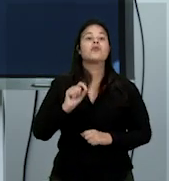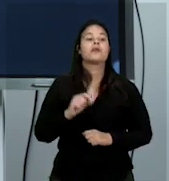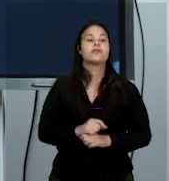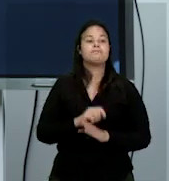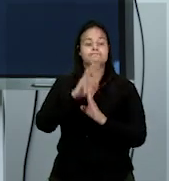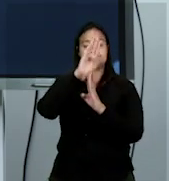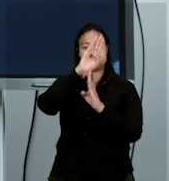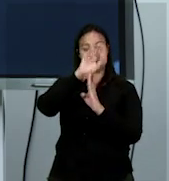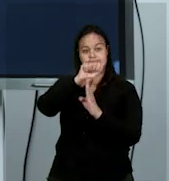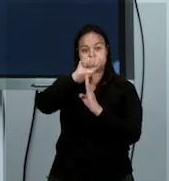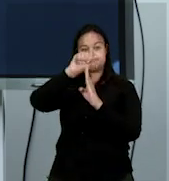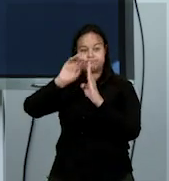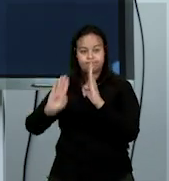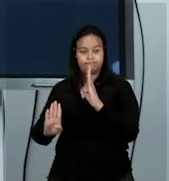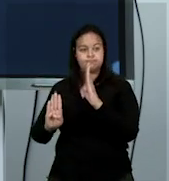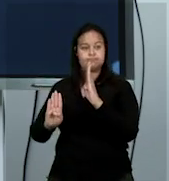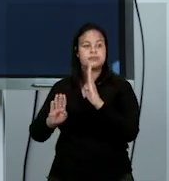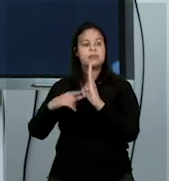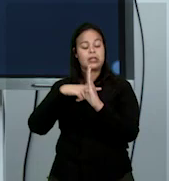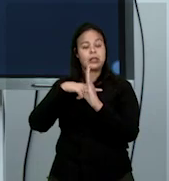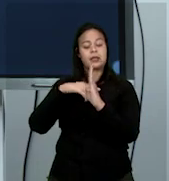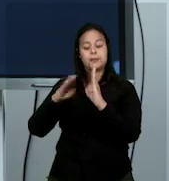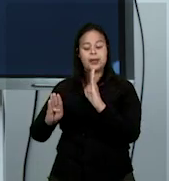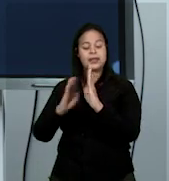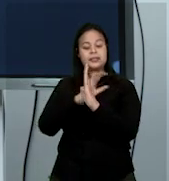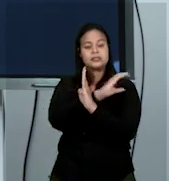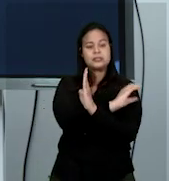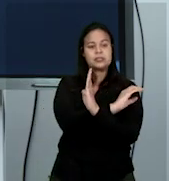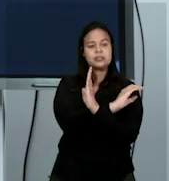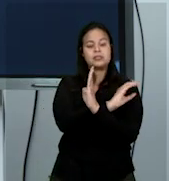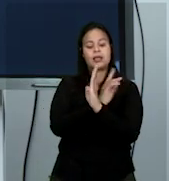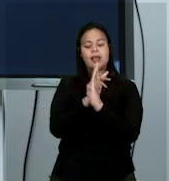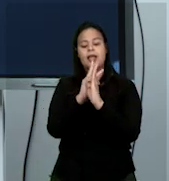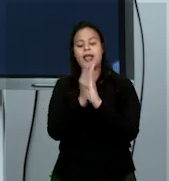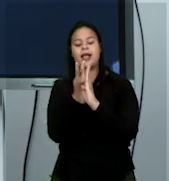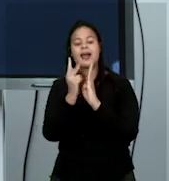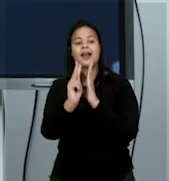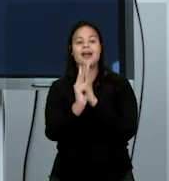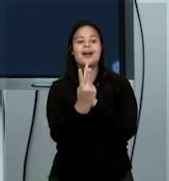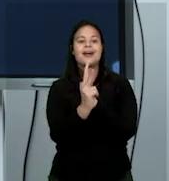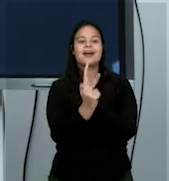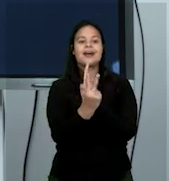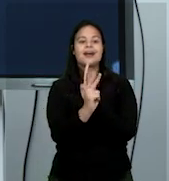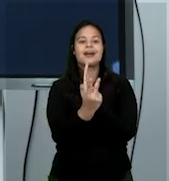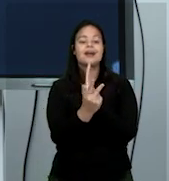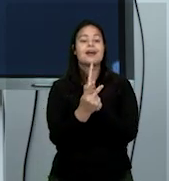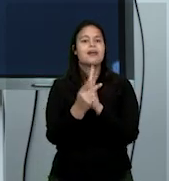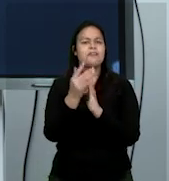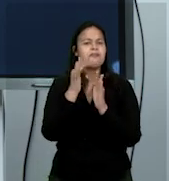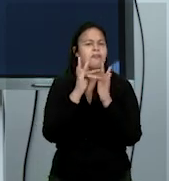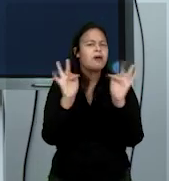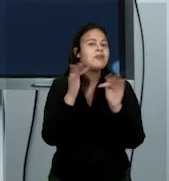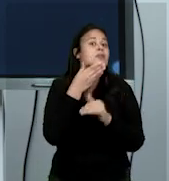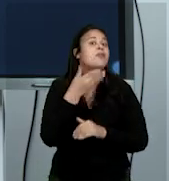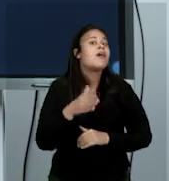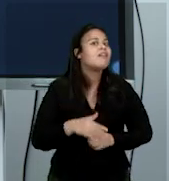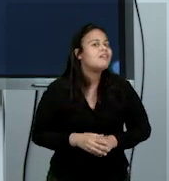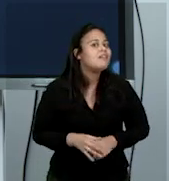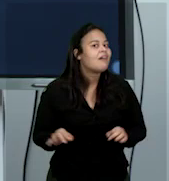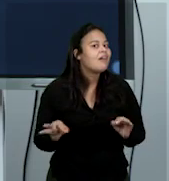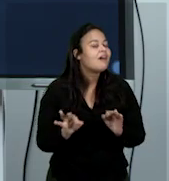AB e eu tenho BC e sei que o H está no meio. Lembraram qual fórmula aí? Nós acabamos de